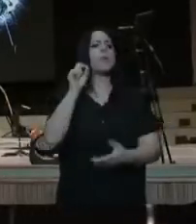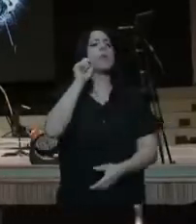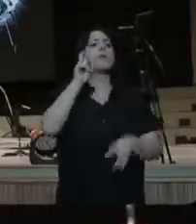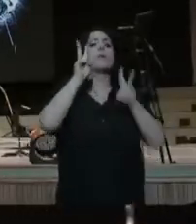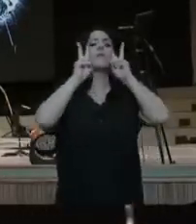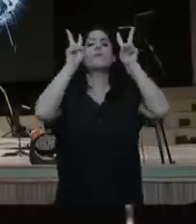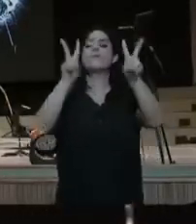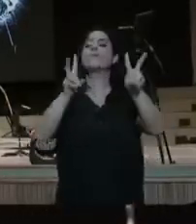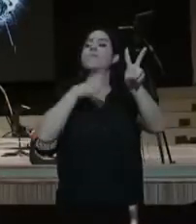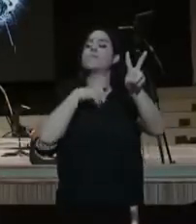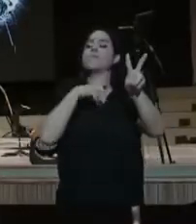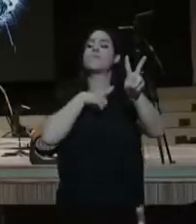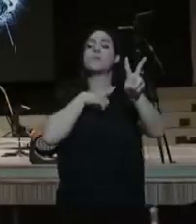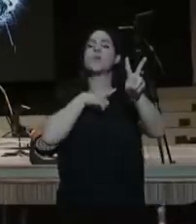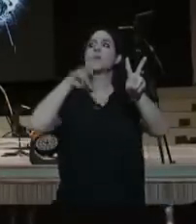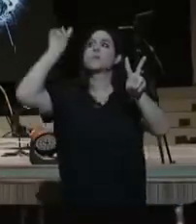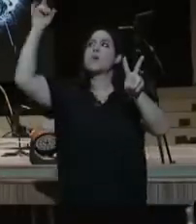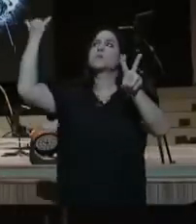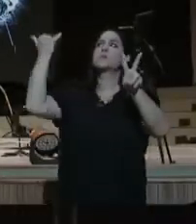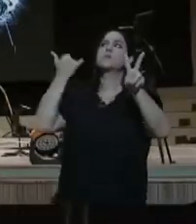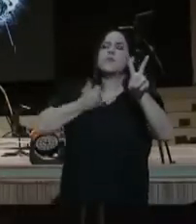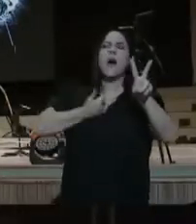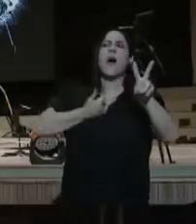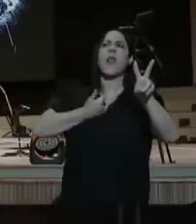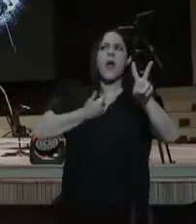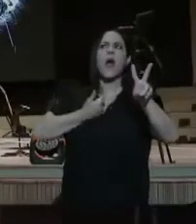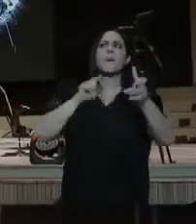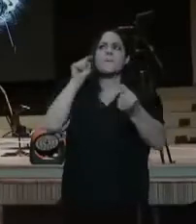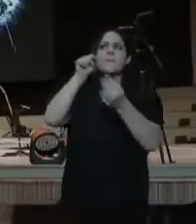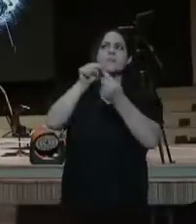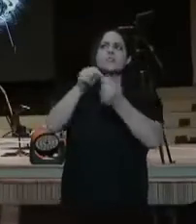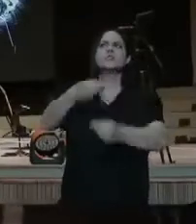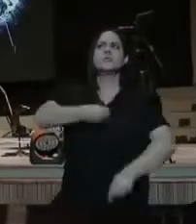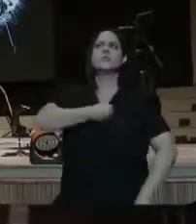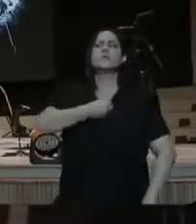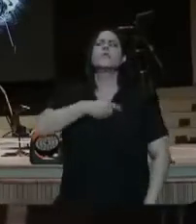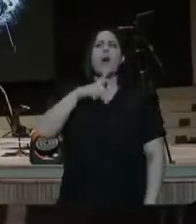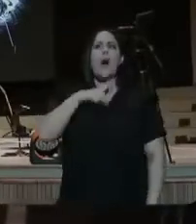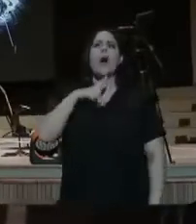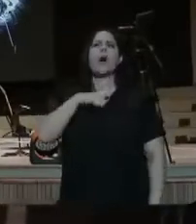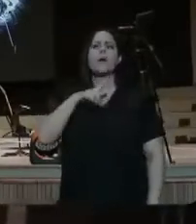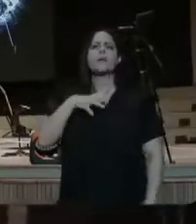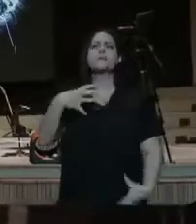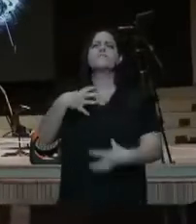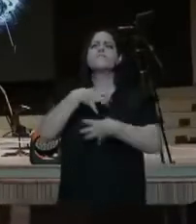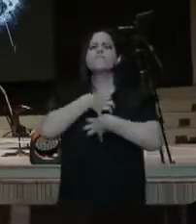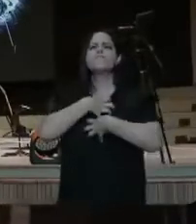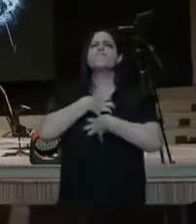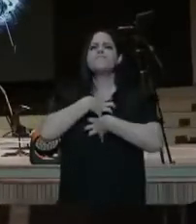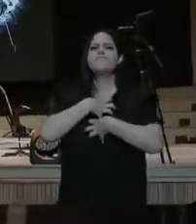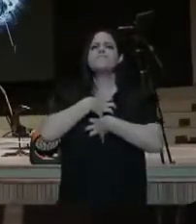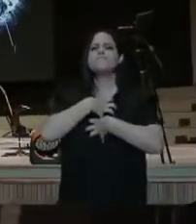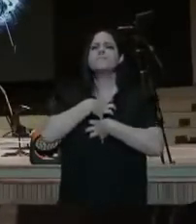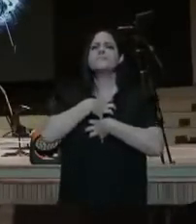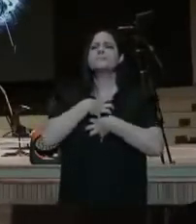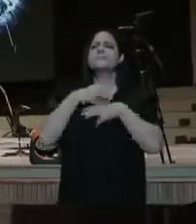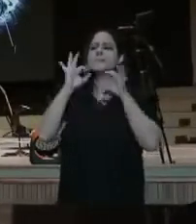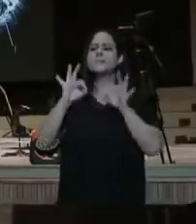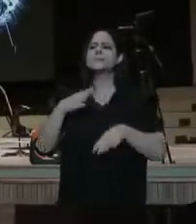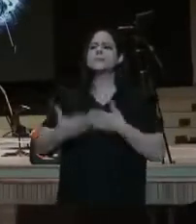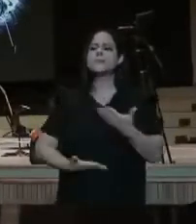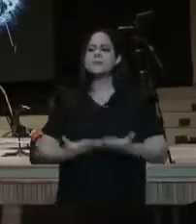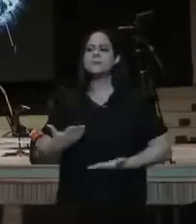vê houve da parte de deus pra sua vida no tocante ao serviço a deus